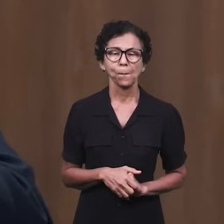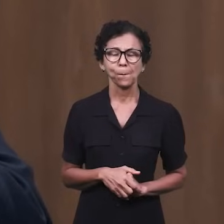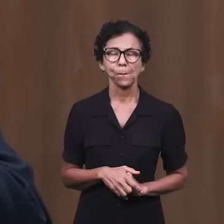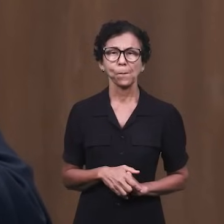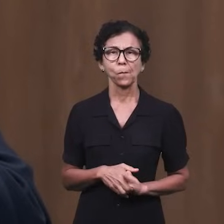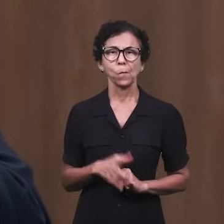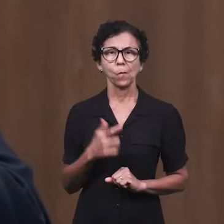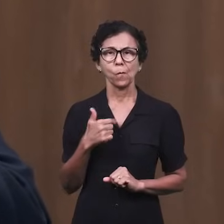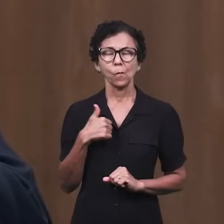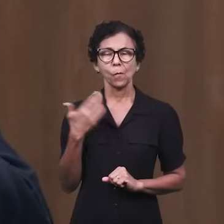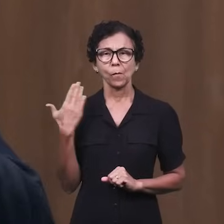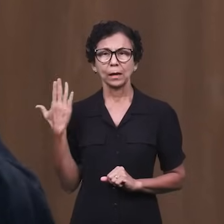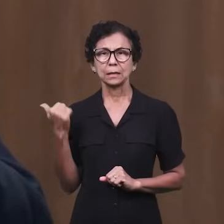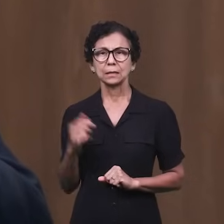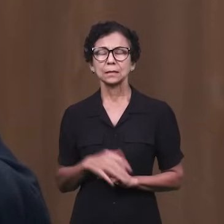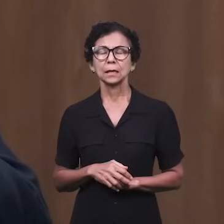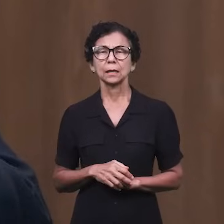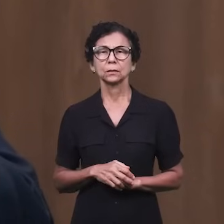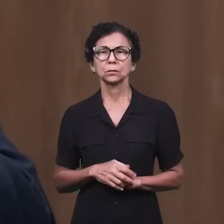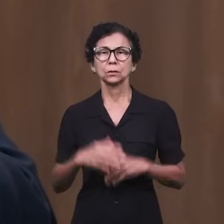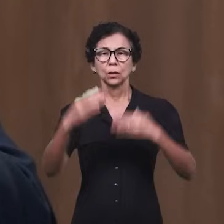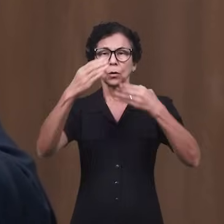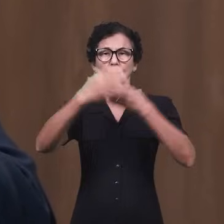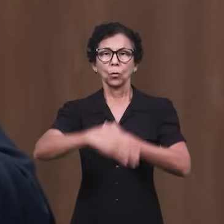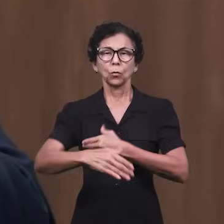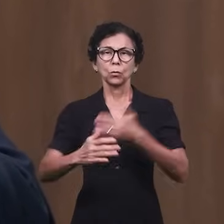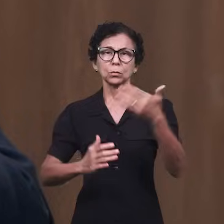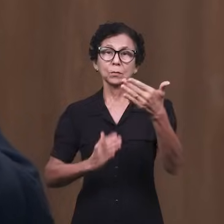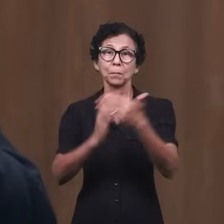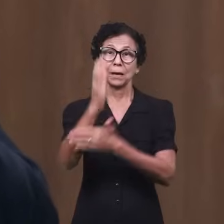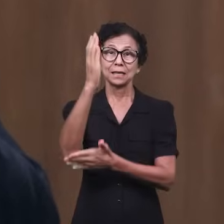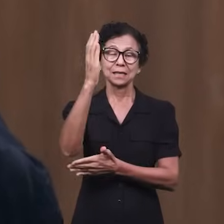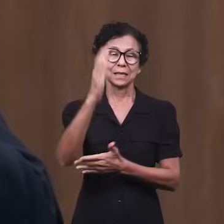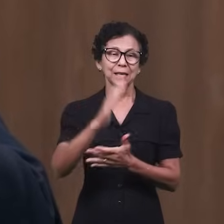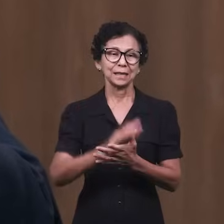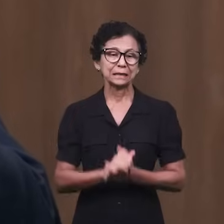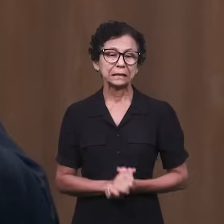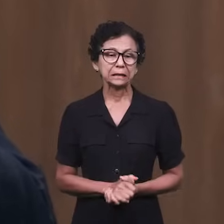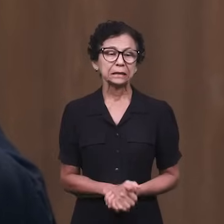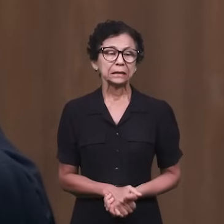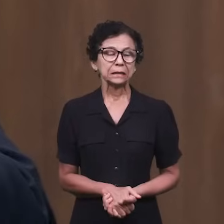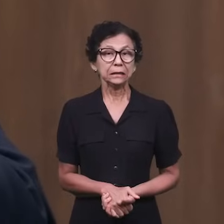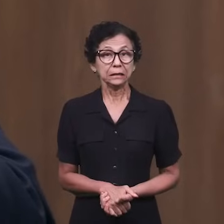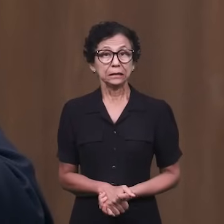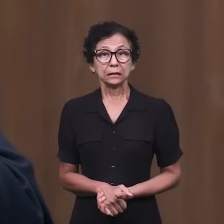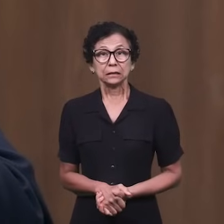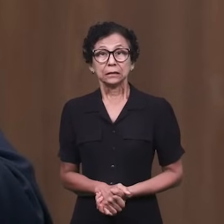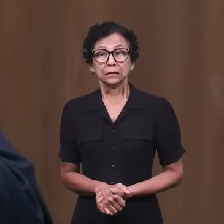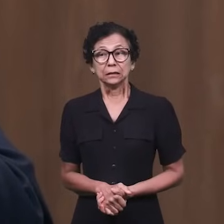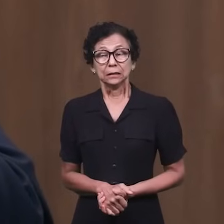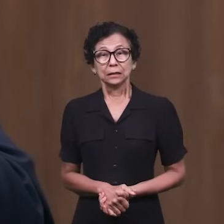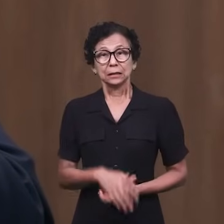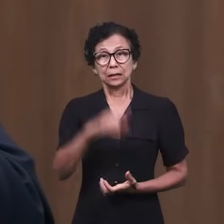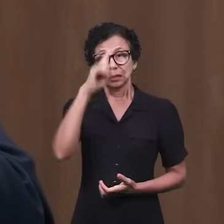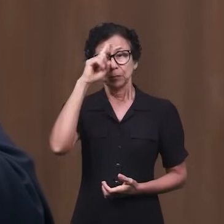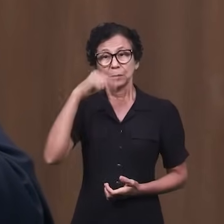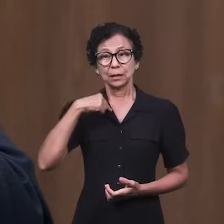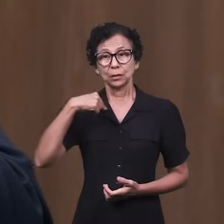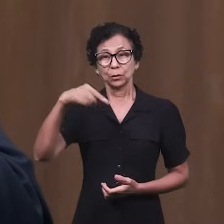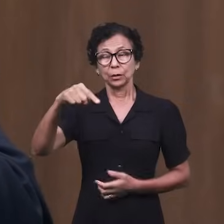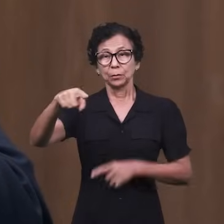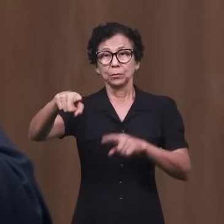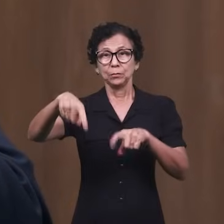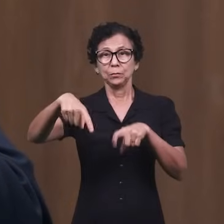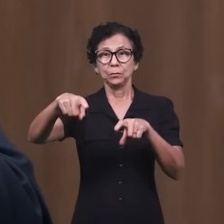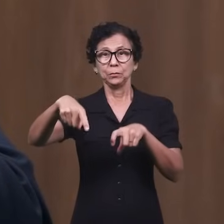no concurso e Fui mandado pro interior e eu queria voltar paraa minha cidade que era Vitória e